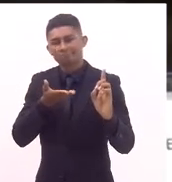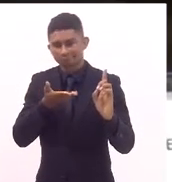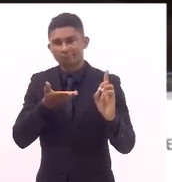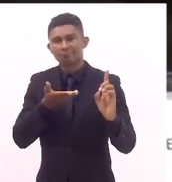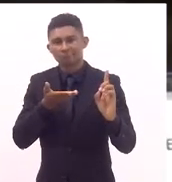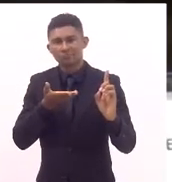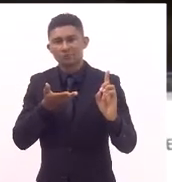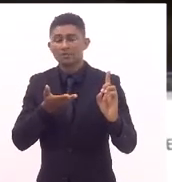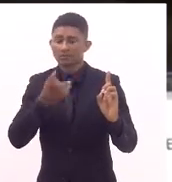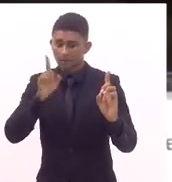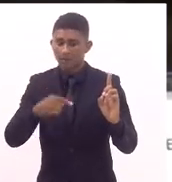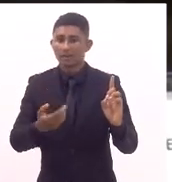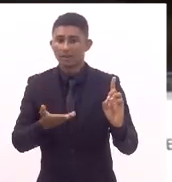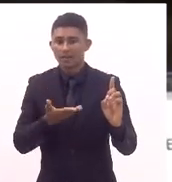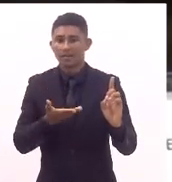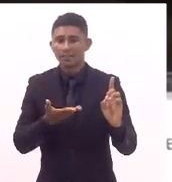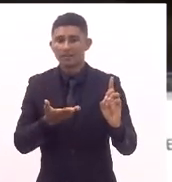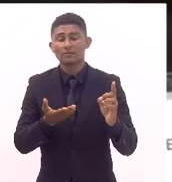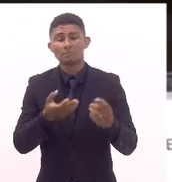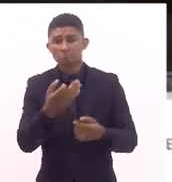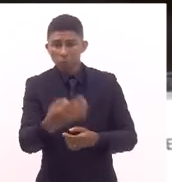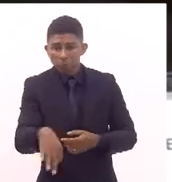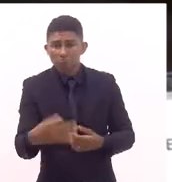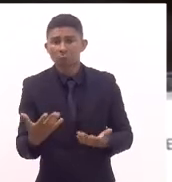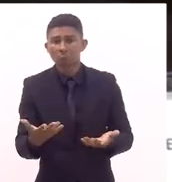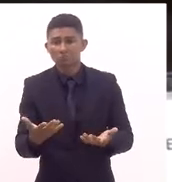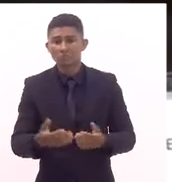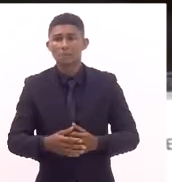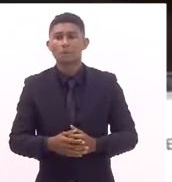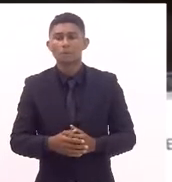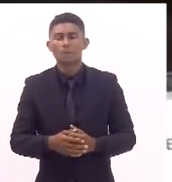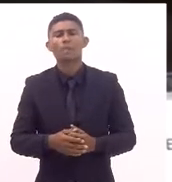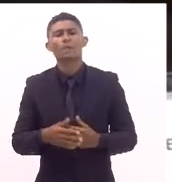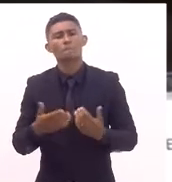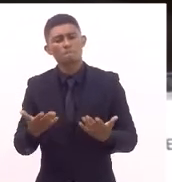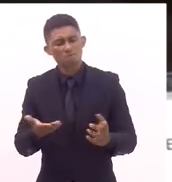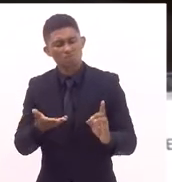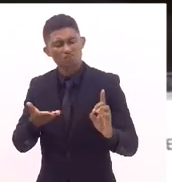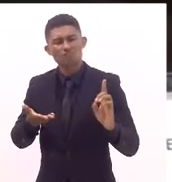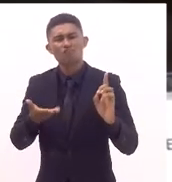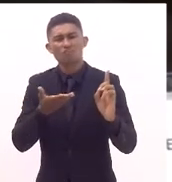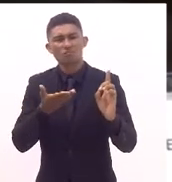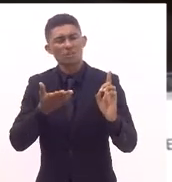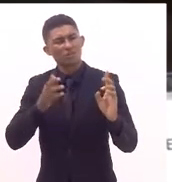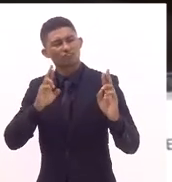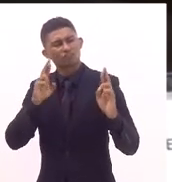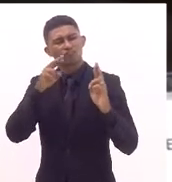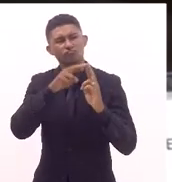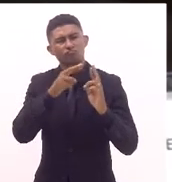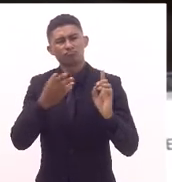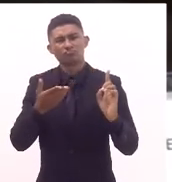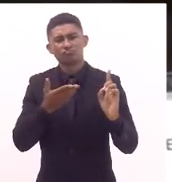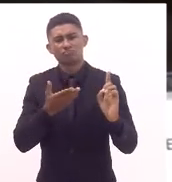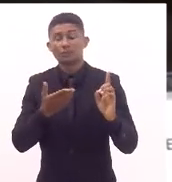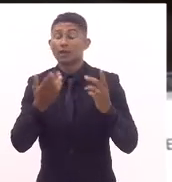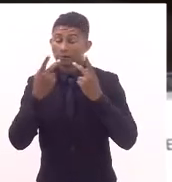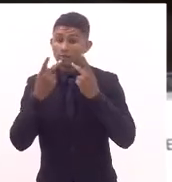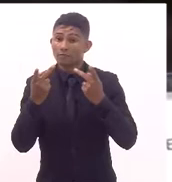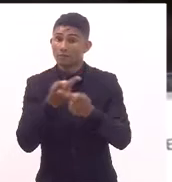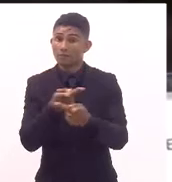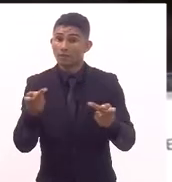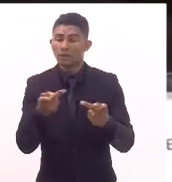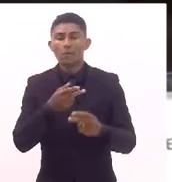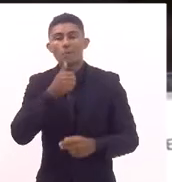é isso é essa constituição dessa matriarcalidade eu vou dizer que